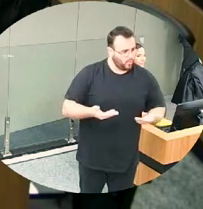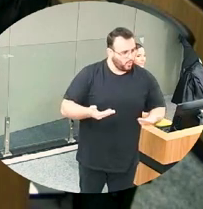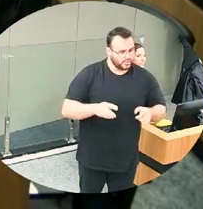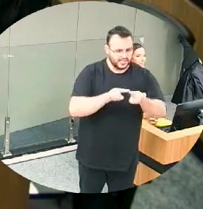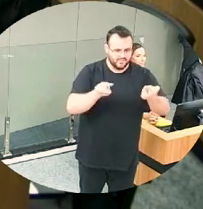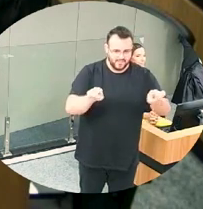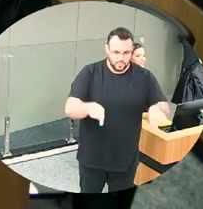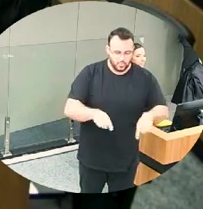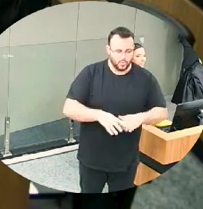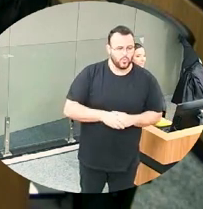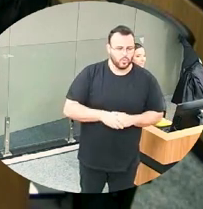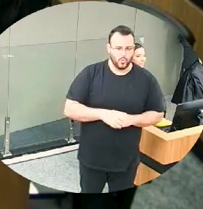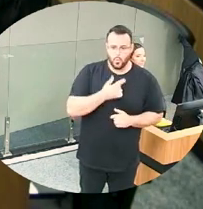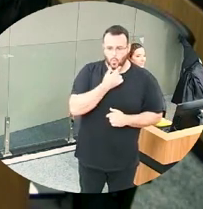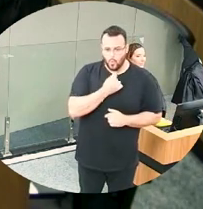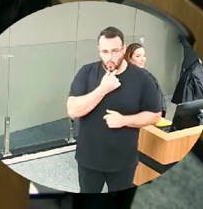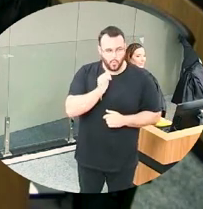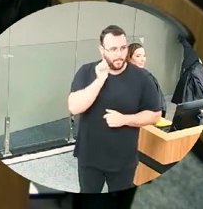servidoras